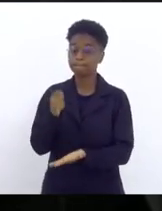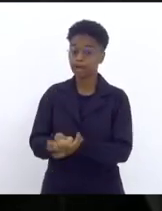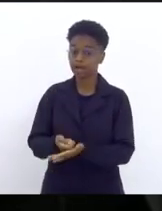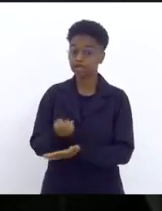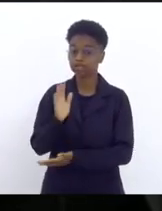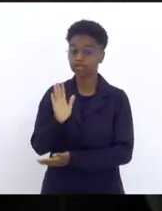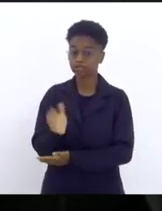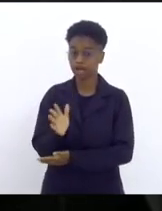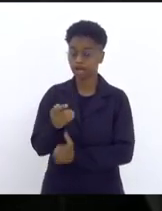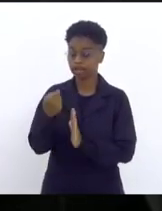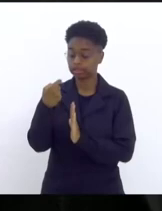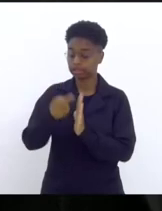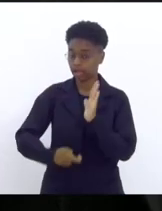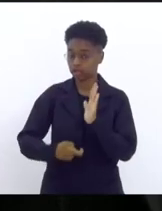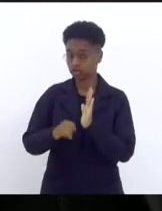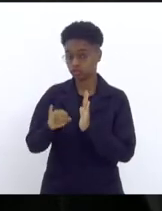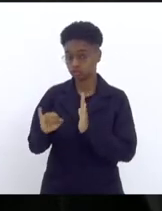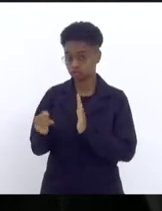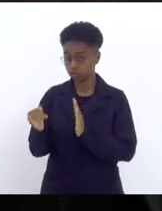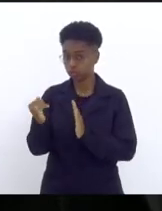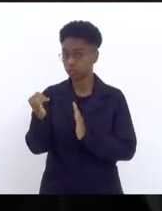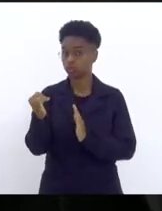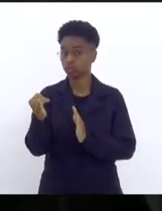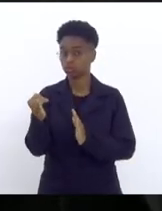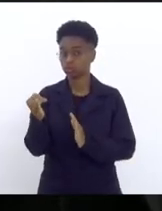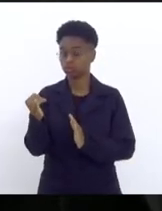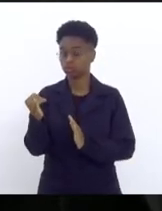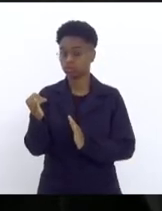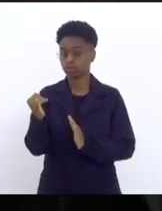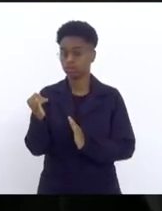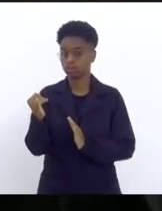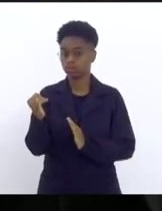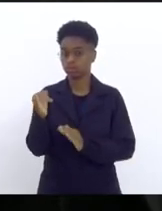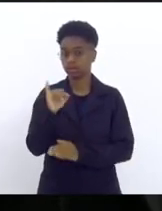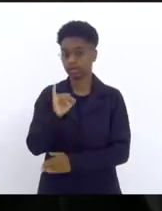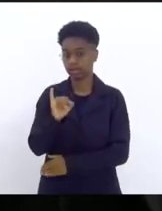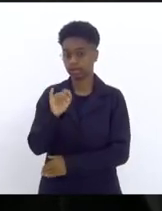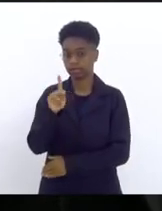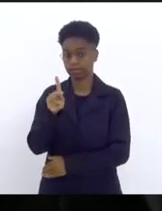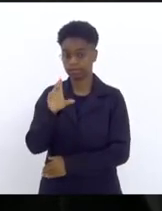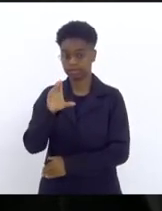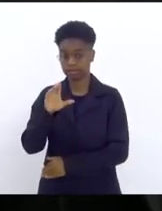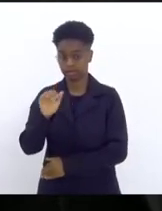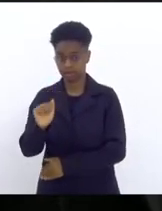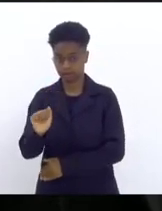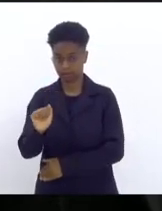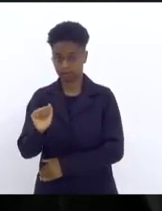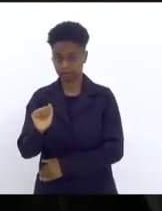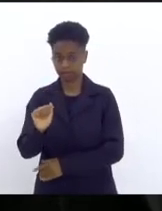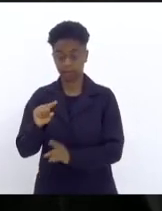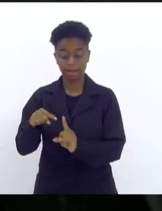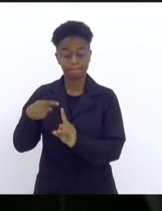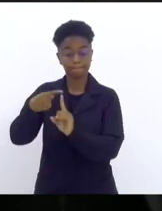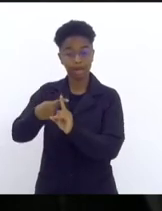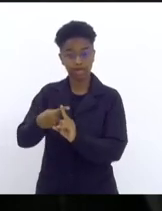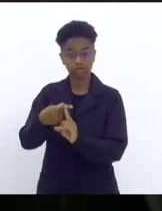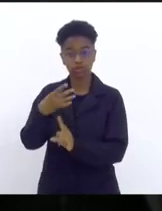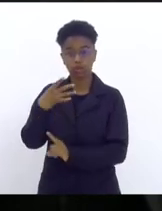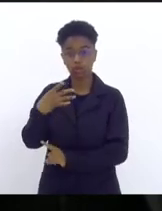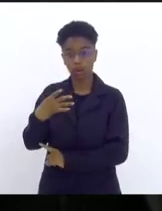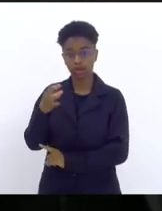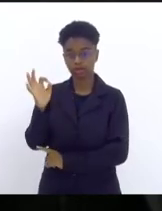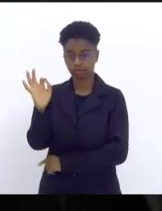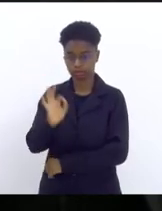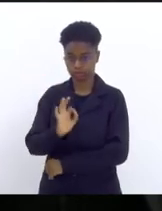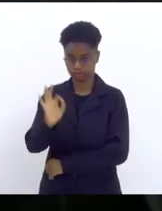de taxa de juros o IPCA + 4 pontos